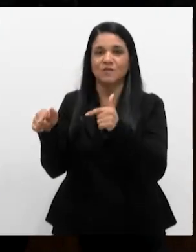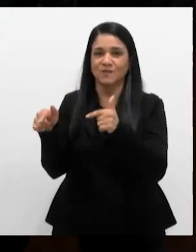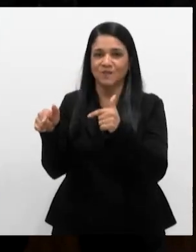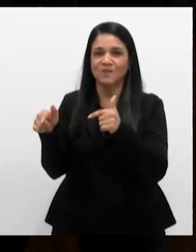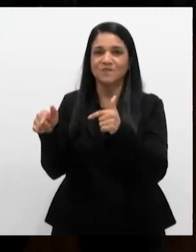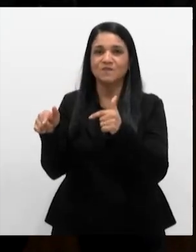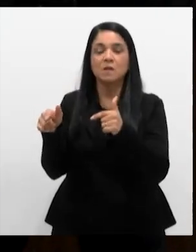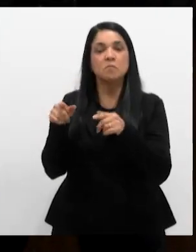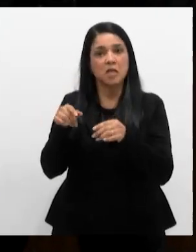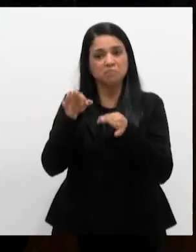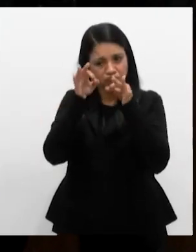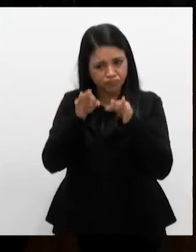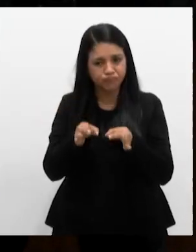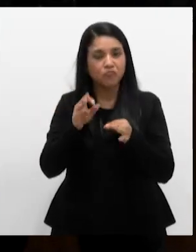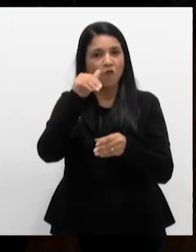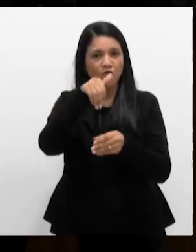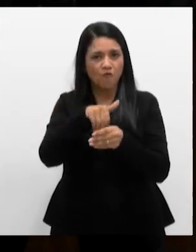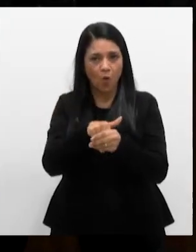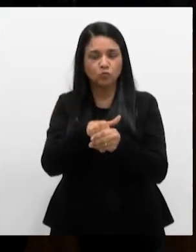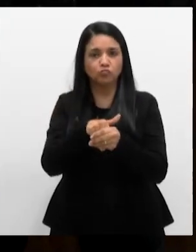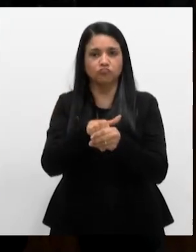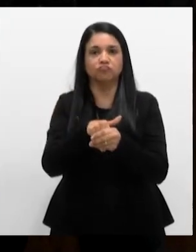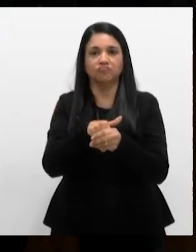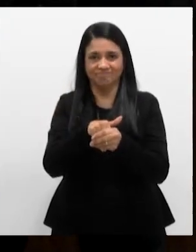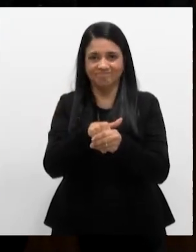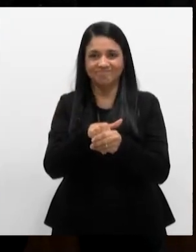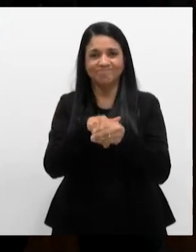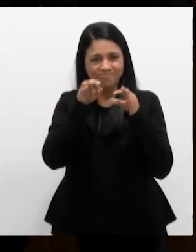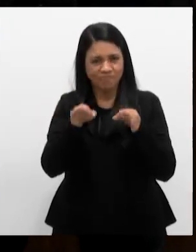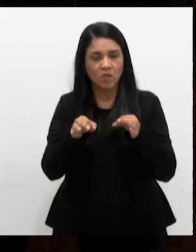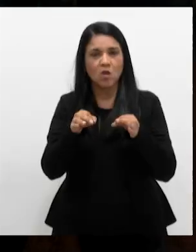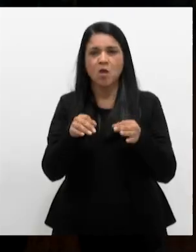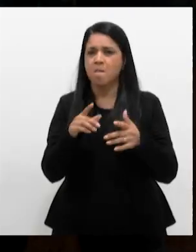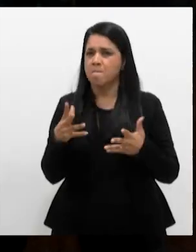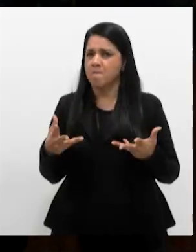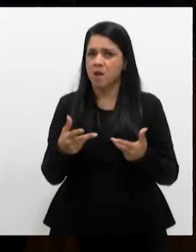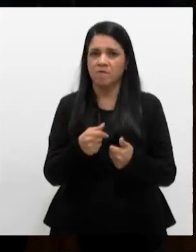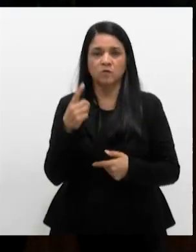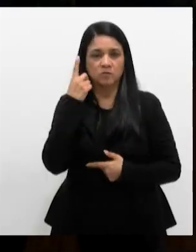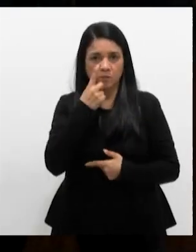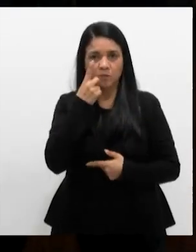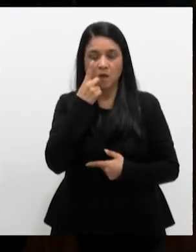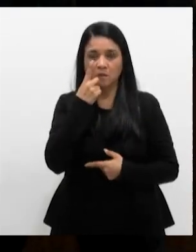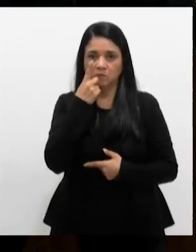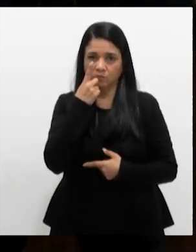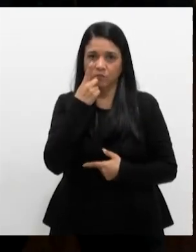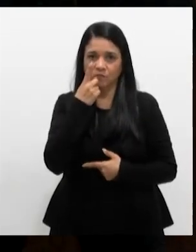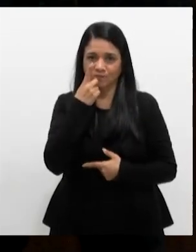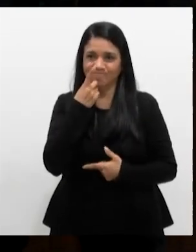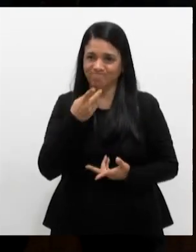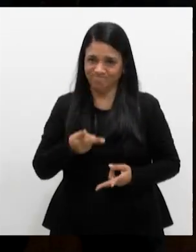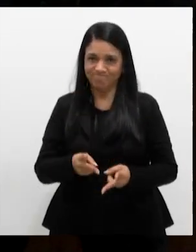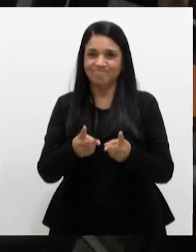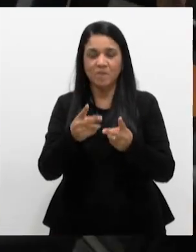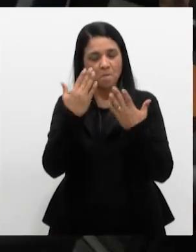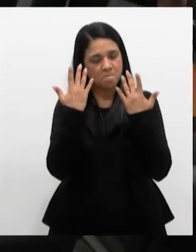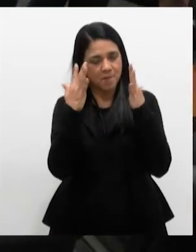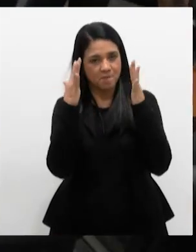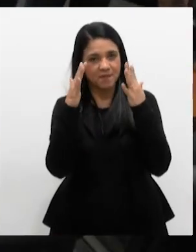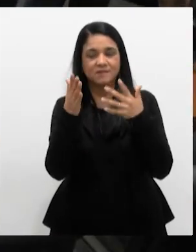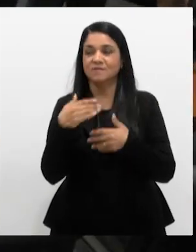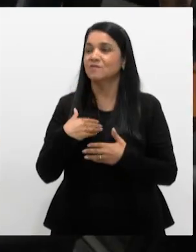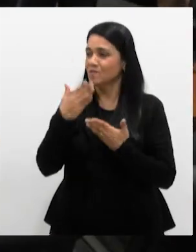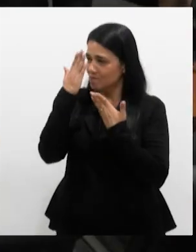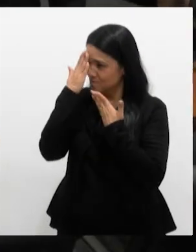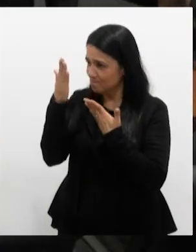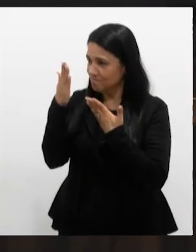voto do eleitor, é um grande deputado e merece estar aqui, por óbvio, durante todo o tempo que esteve. Parabéns, deputado Luiz Paulo. Obrigado pelas palavras, faço